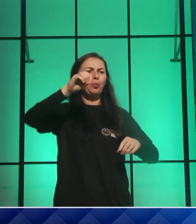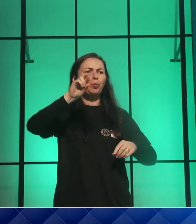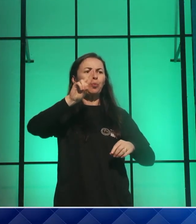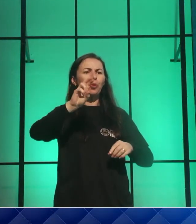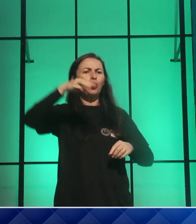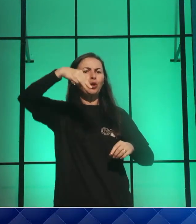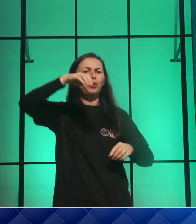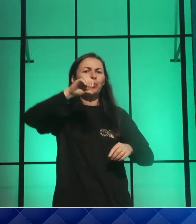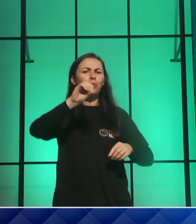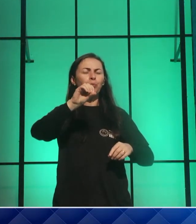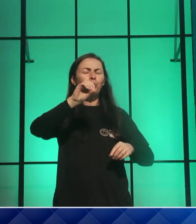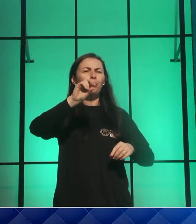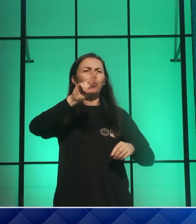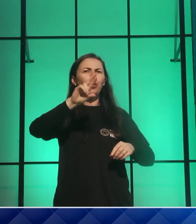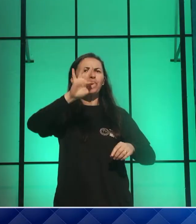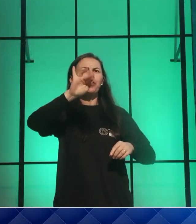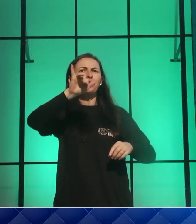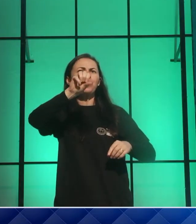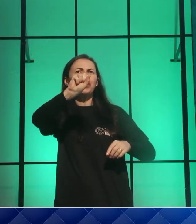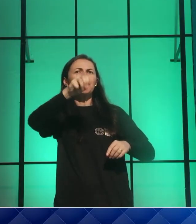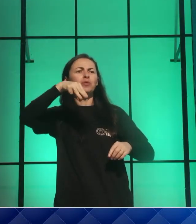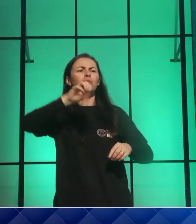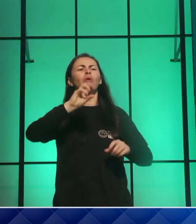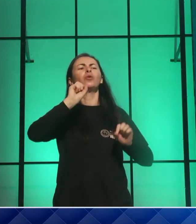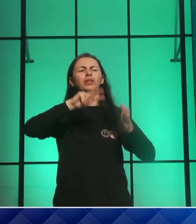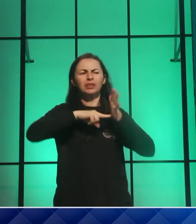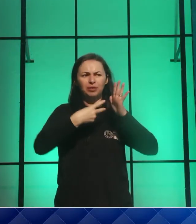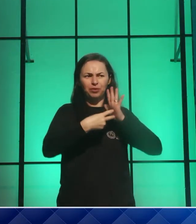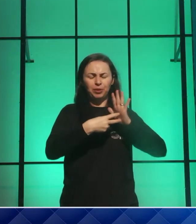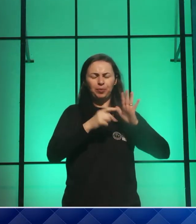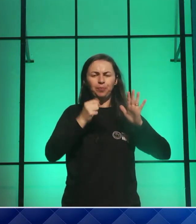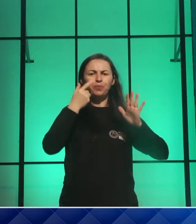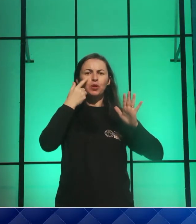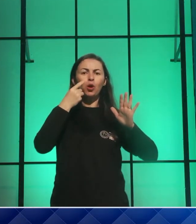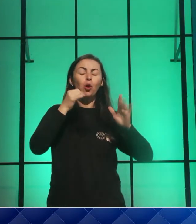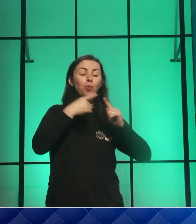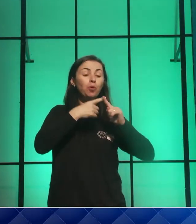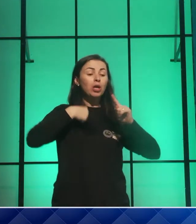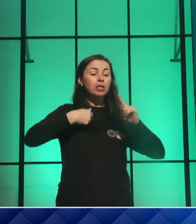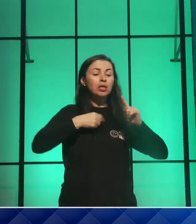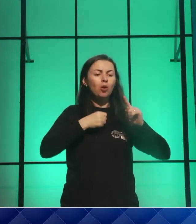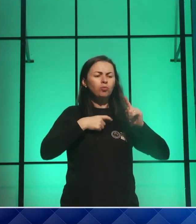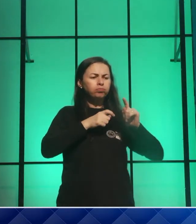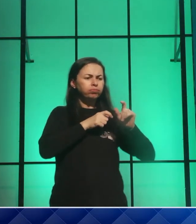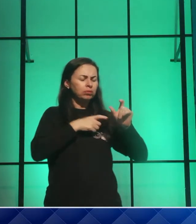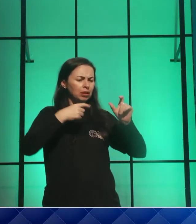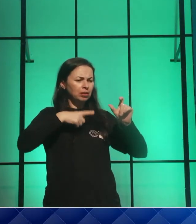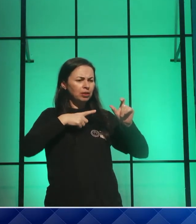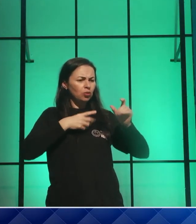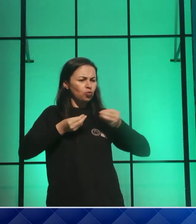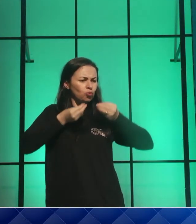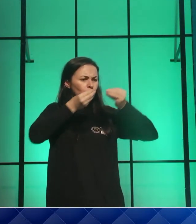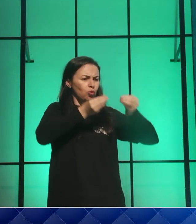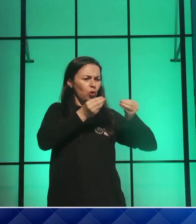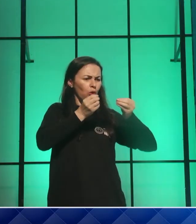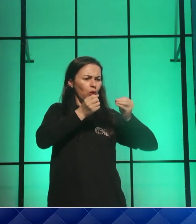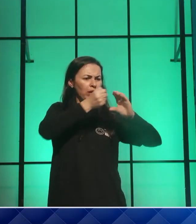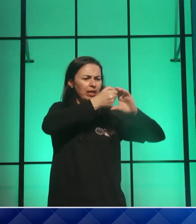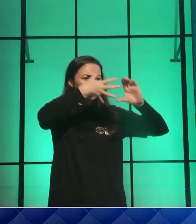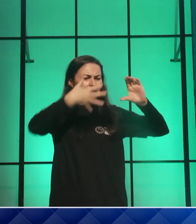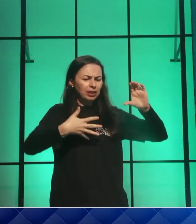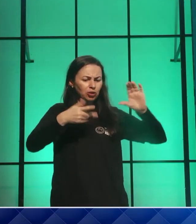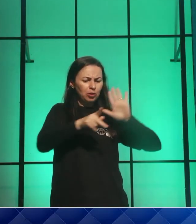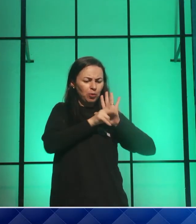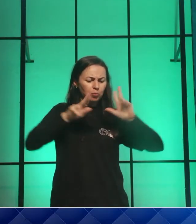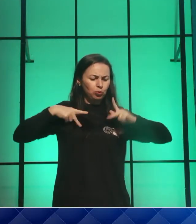antropomorfismo. O que isso significa isso? É quando você atribui características humanas a algo que não